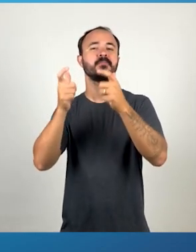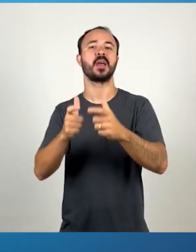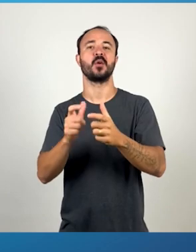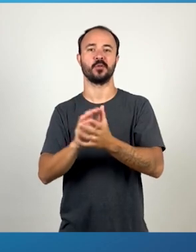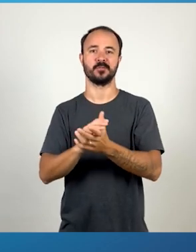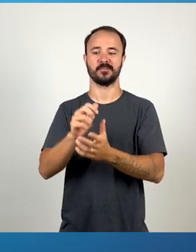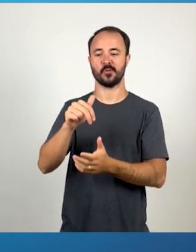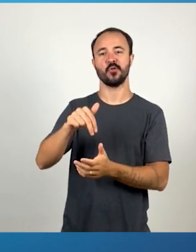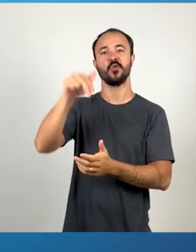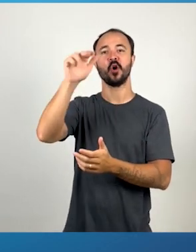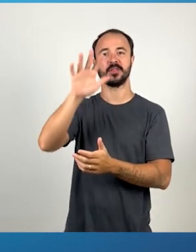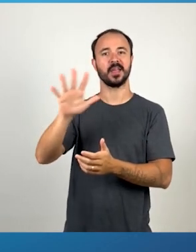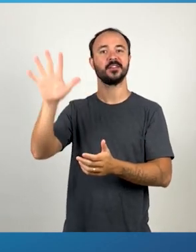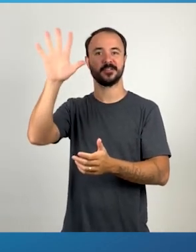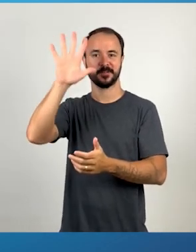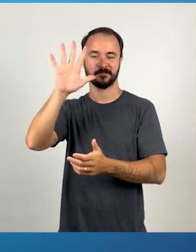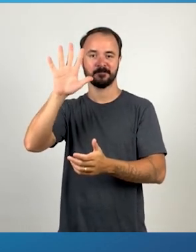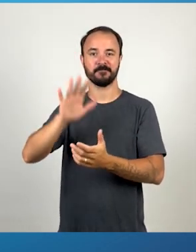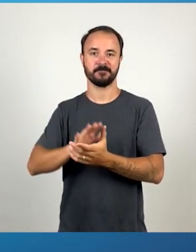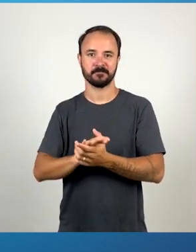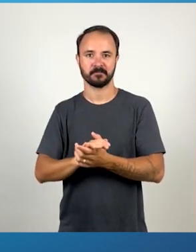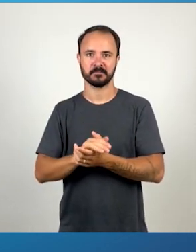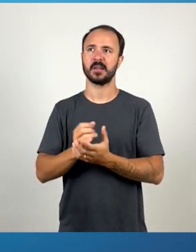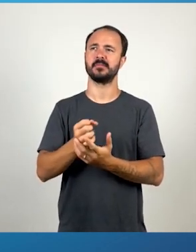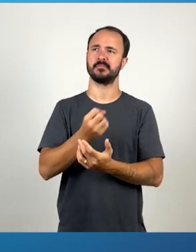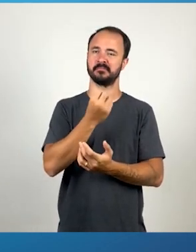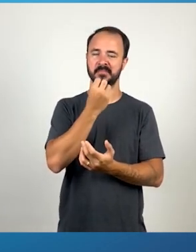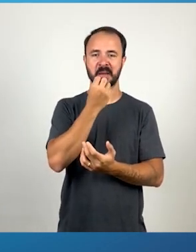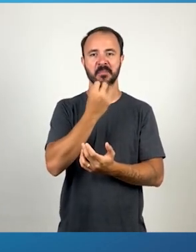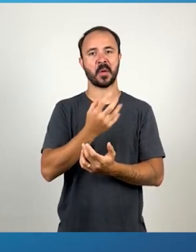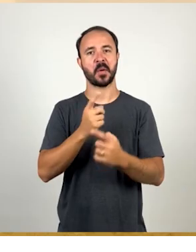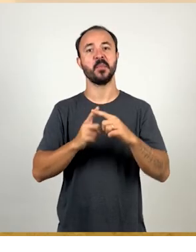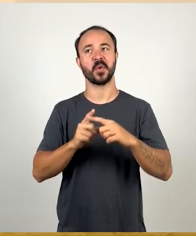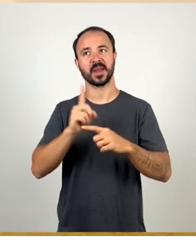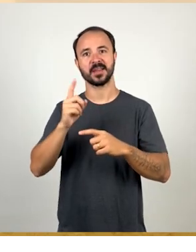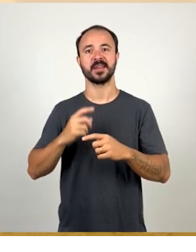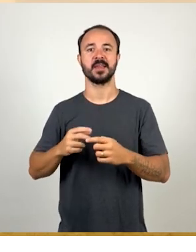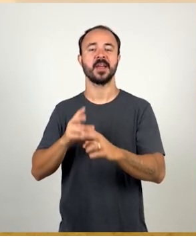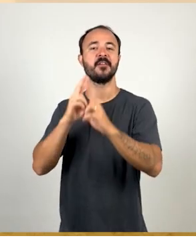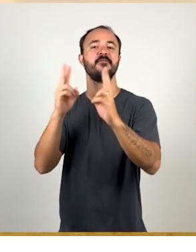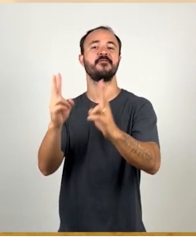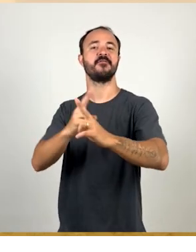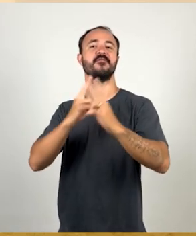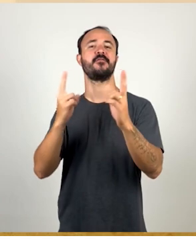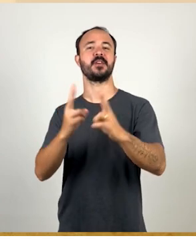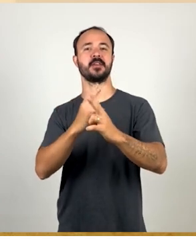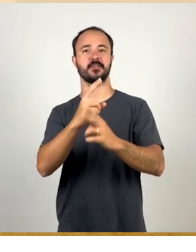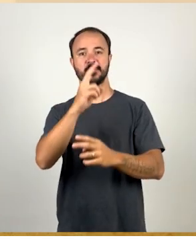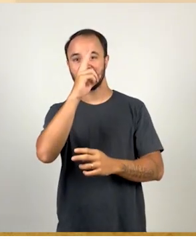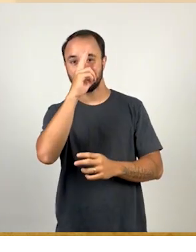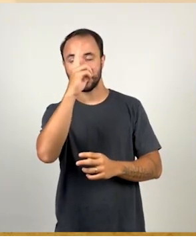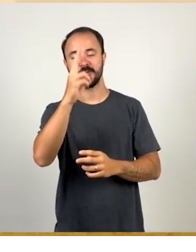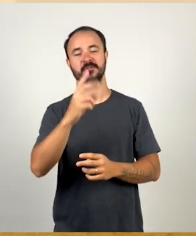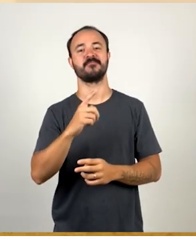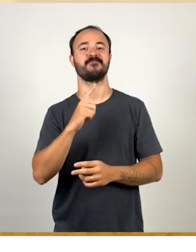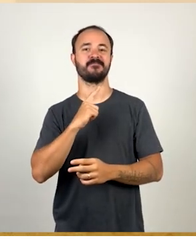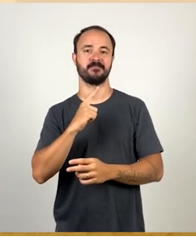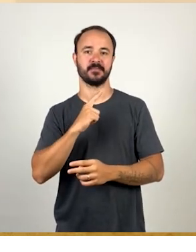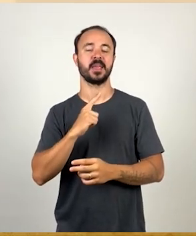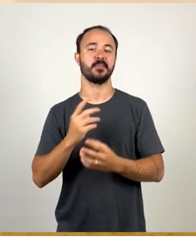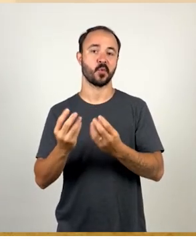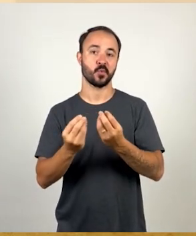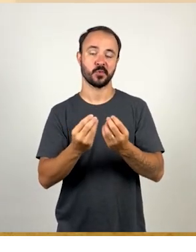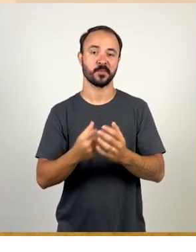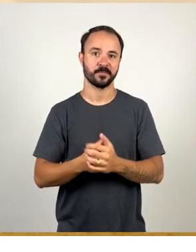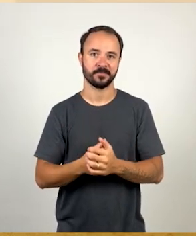região Nordeste. Essa região ela é privilegiada com ventos constantes, o que favorece a instalação de parques eólicos nessa